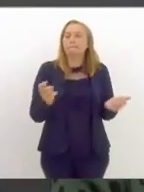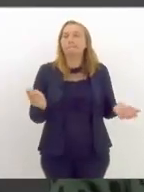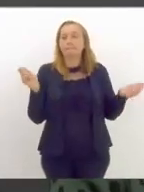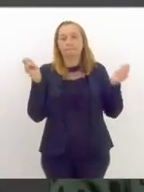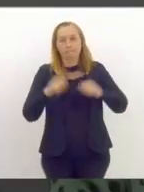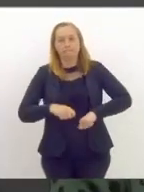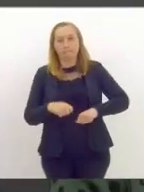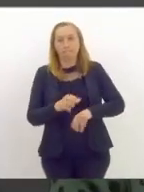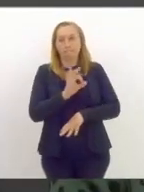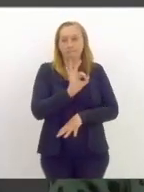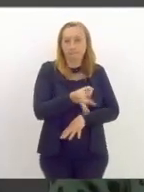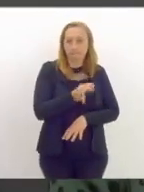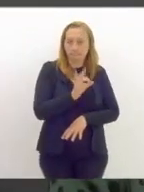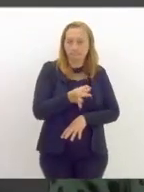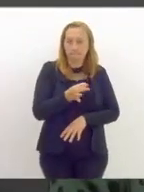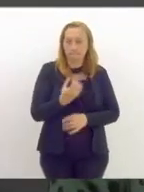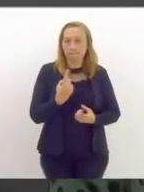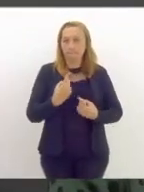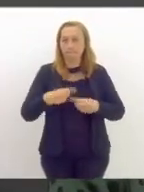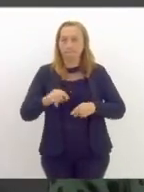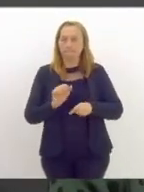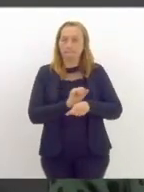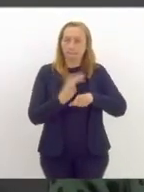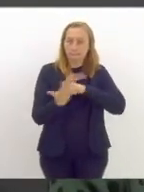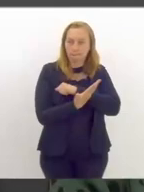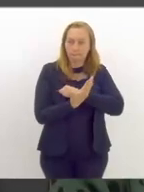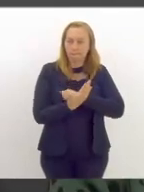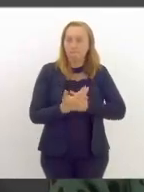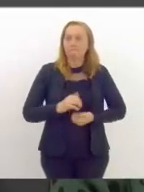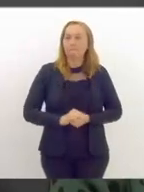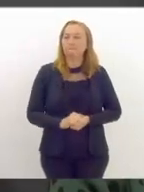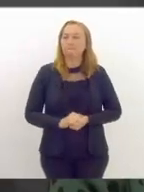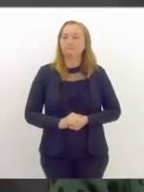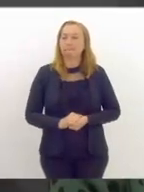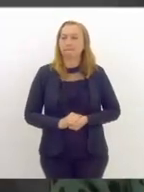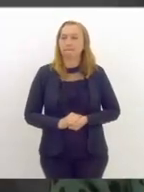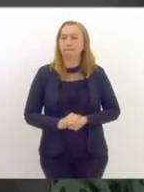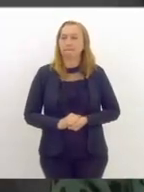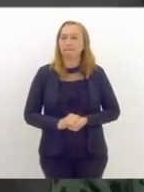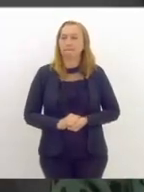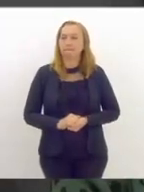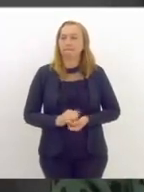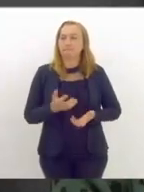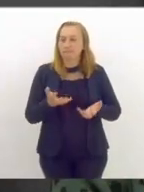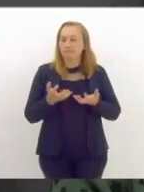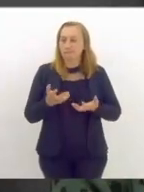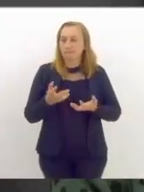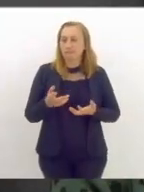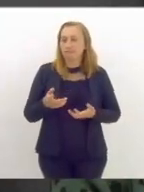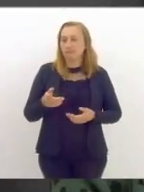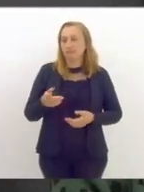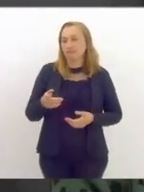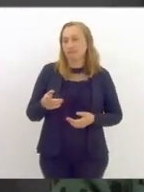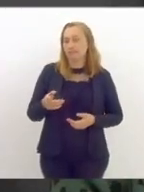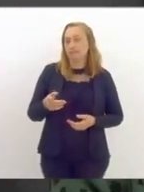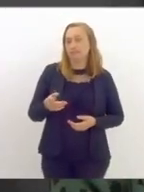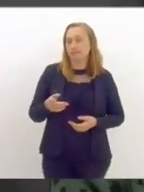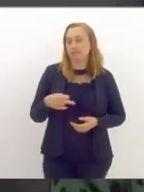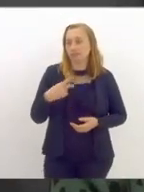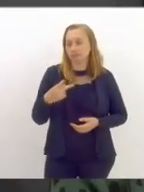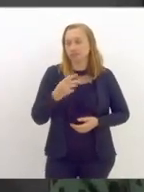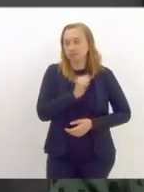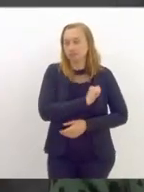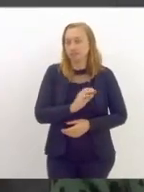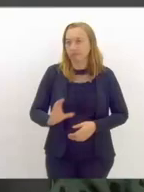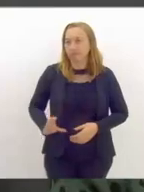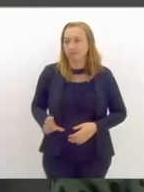competência, exatamente com o enfrentamento da pandemia. Mas eu não quero me despedir sem falar do meu presidente André Siciliano. Dizer